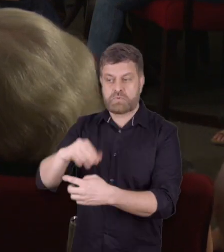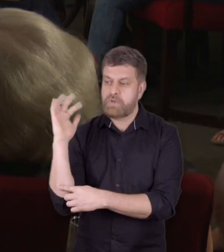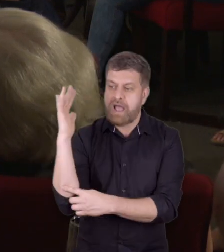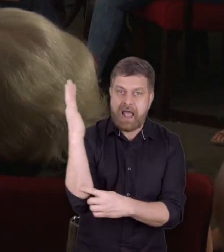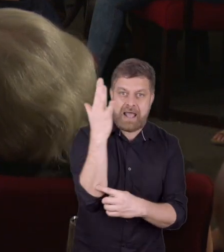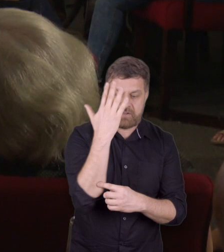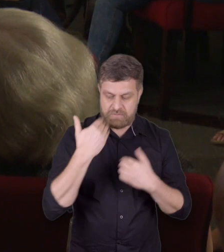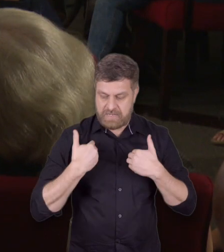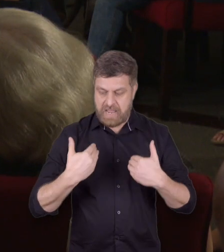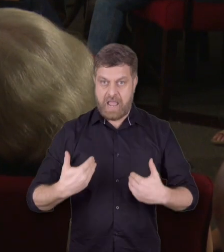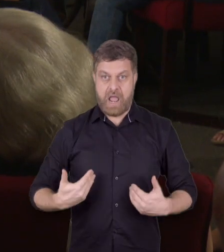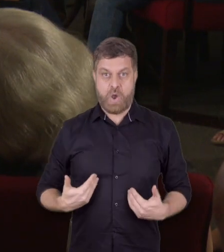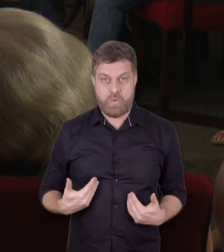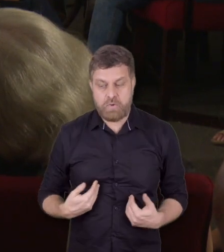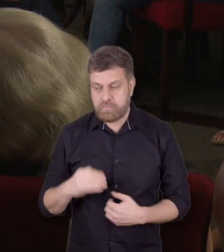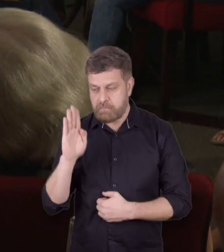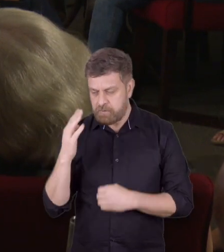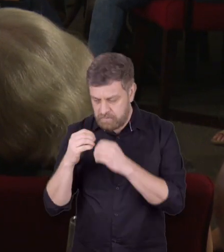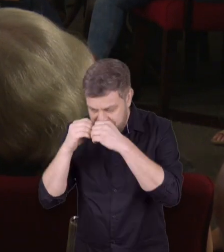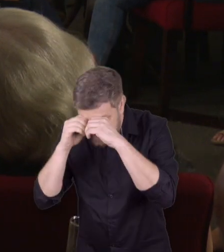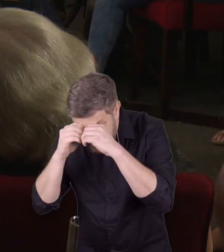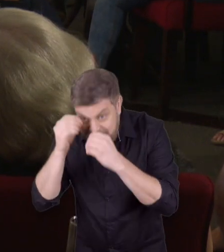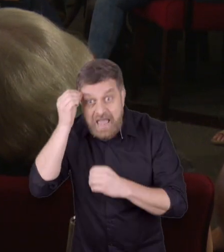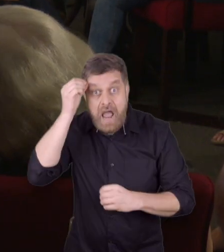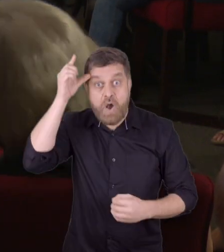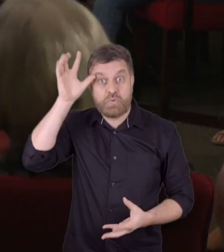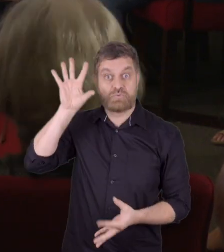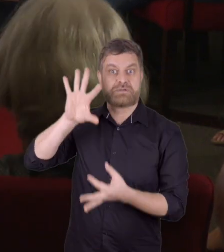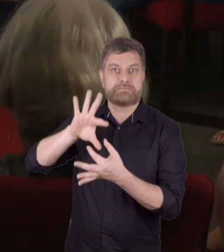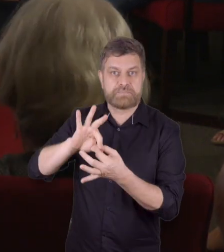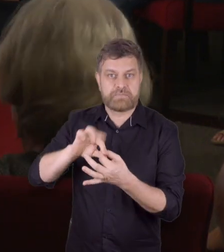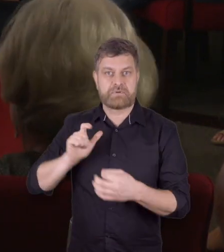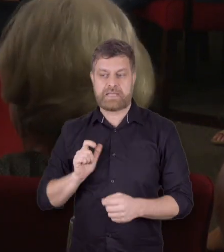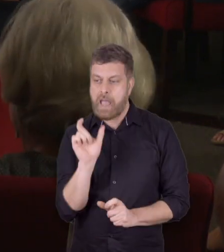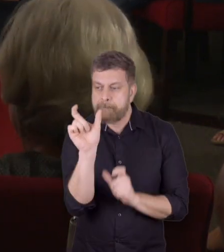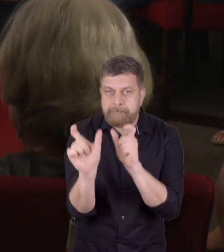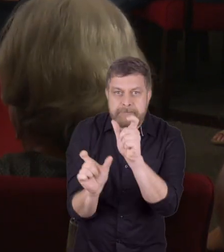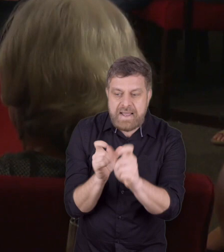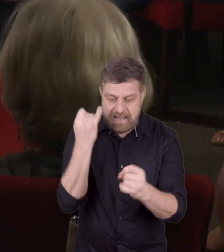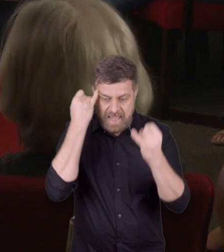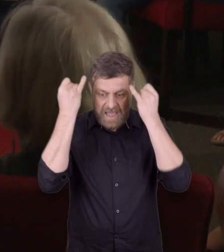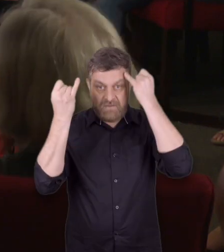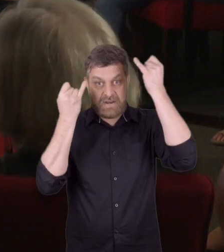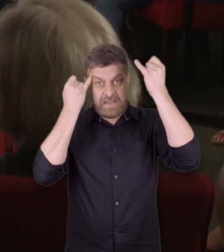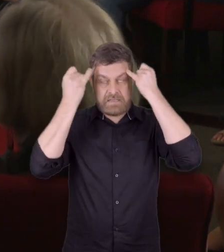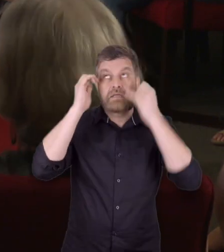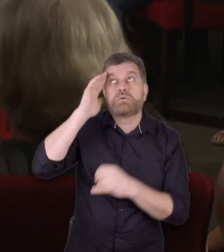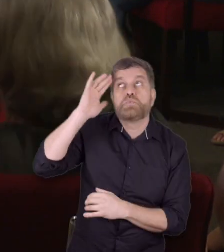simultaneamente natureza, corpo, biologia e um mundo de cultura. Artefato, palavra,